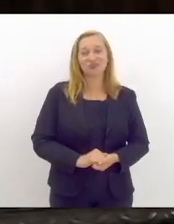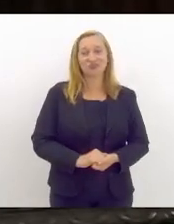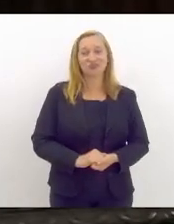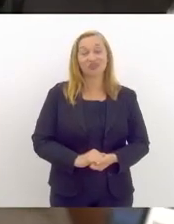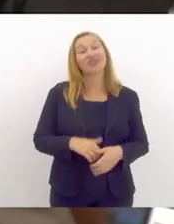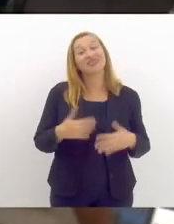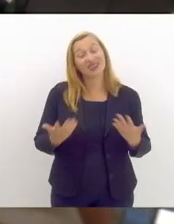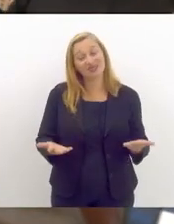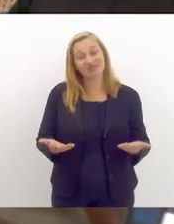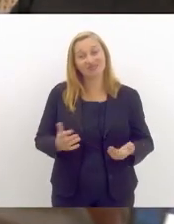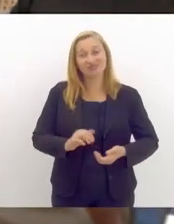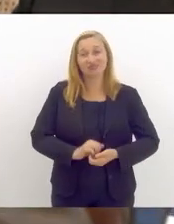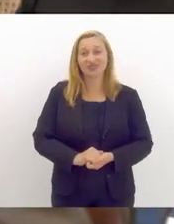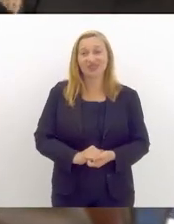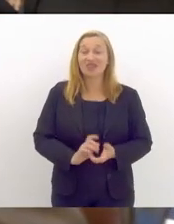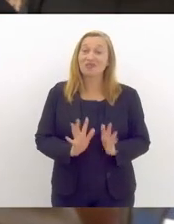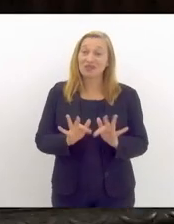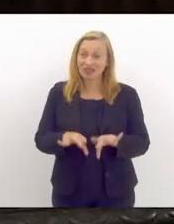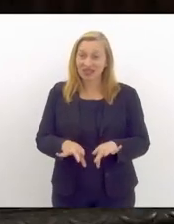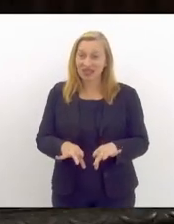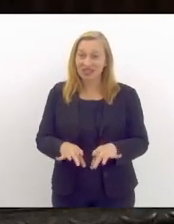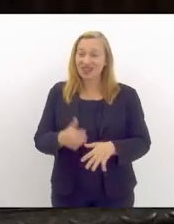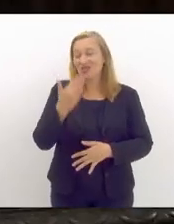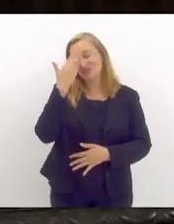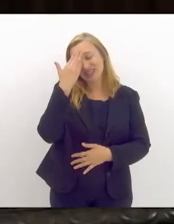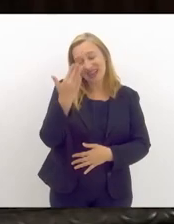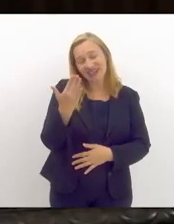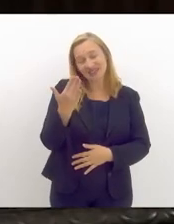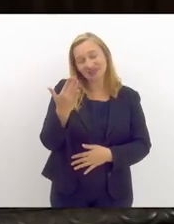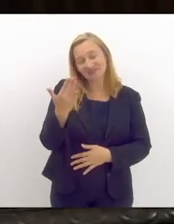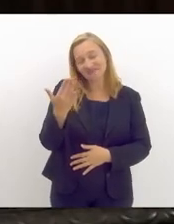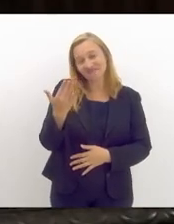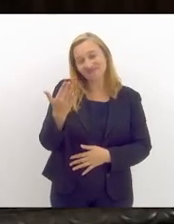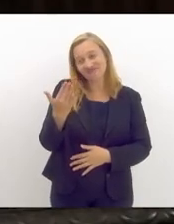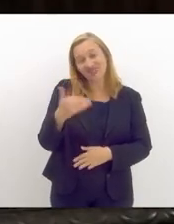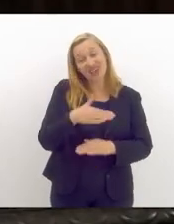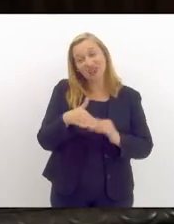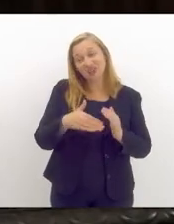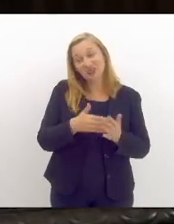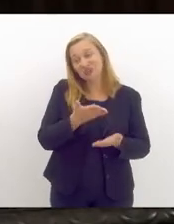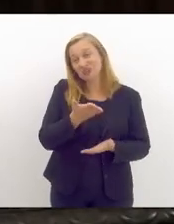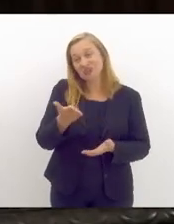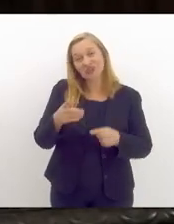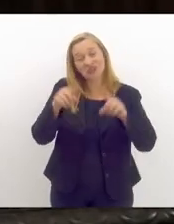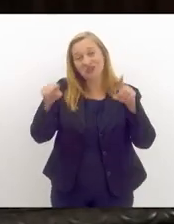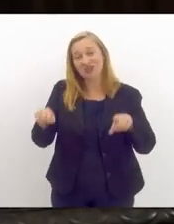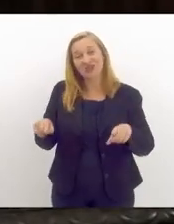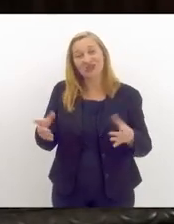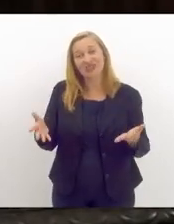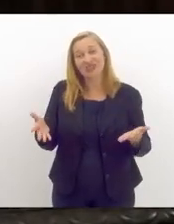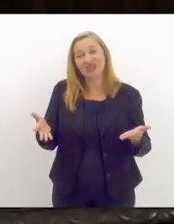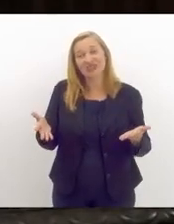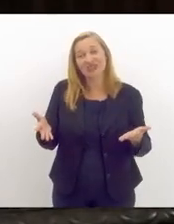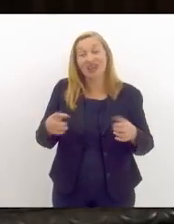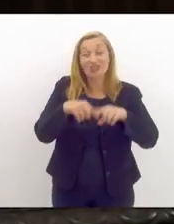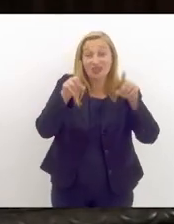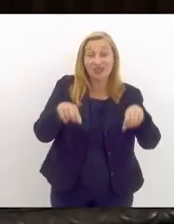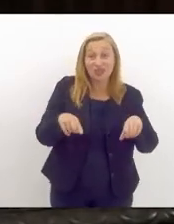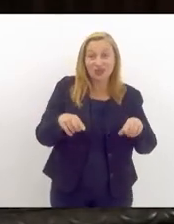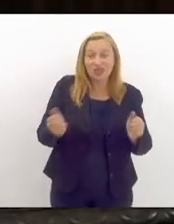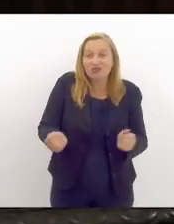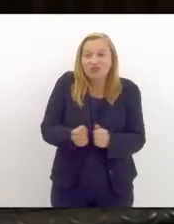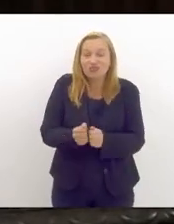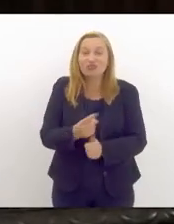Então, para encerrar, meu muito obrigado a todas e todos os servidores, aos servidores que estiveram